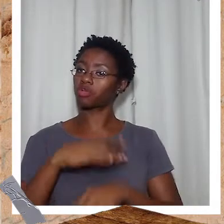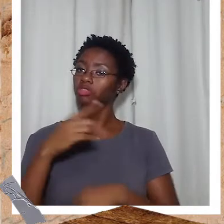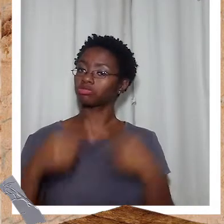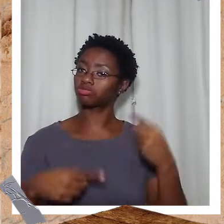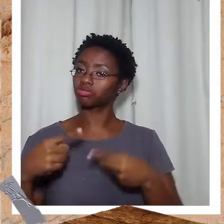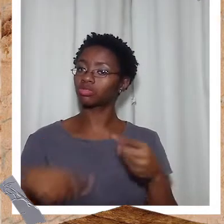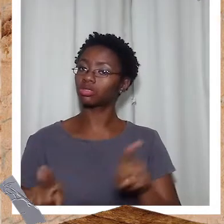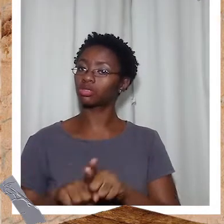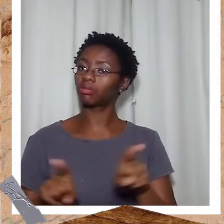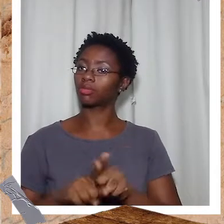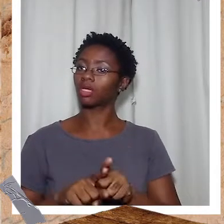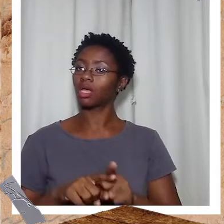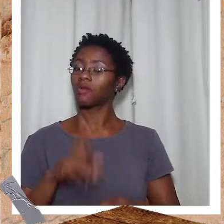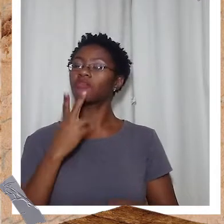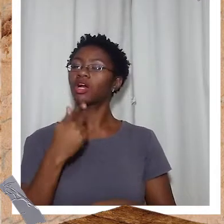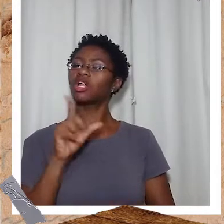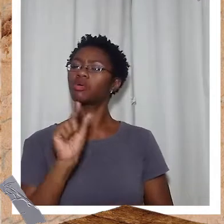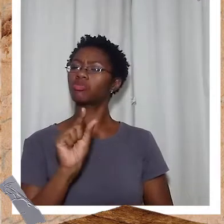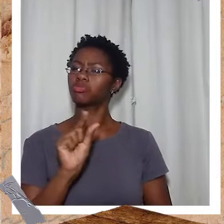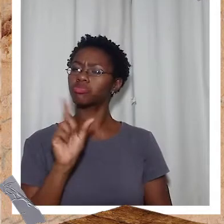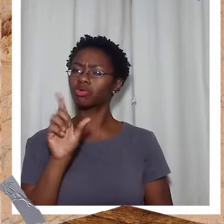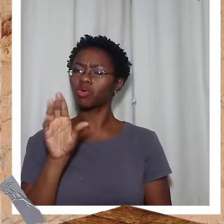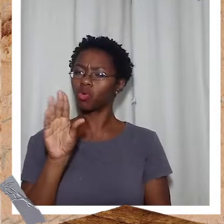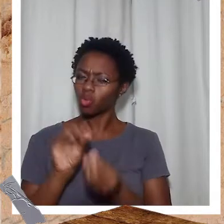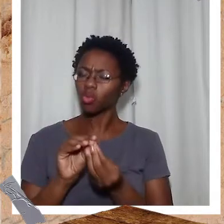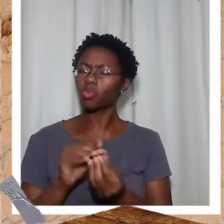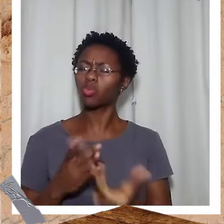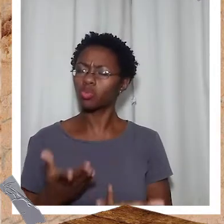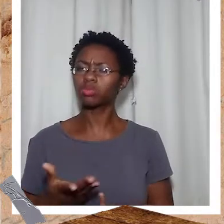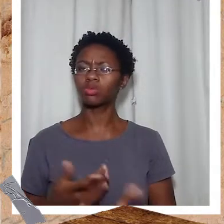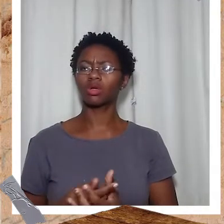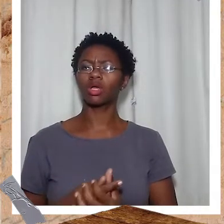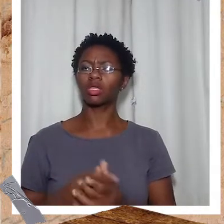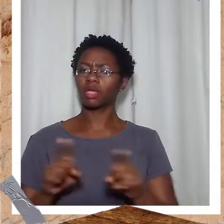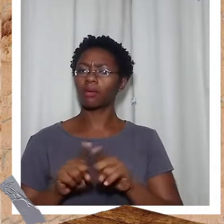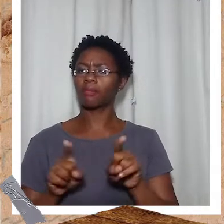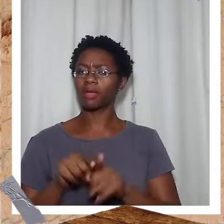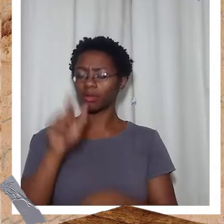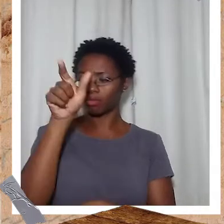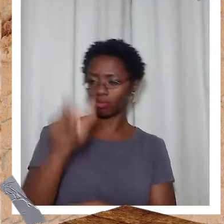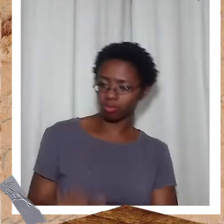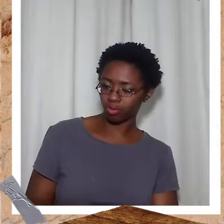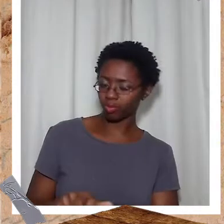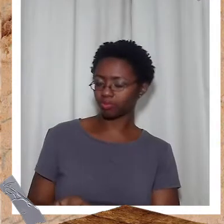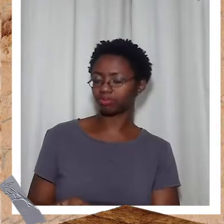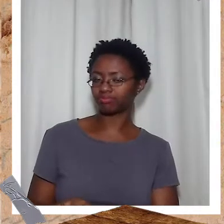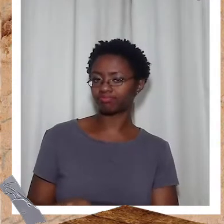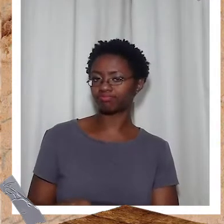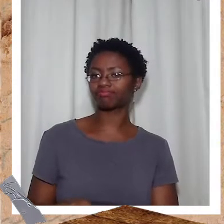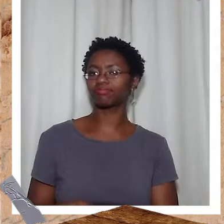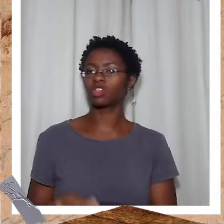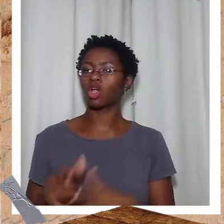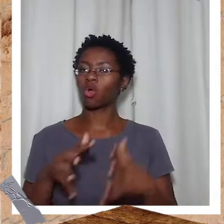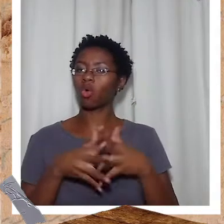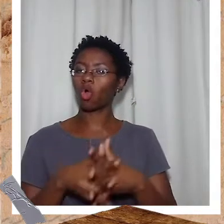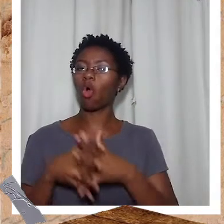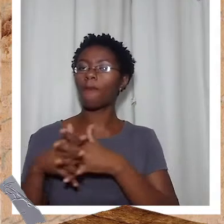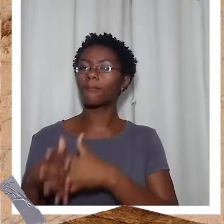nós tocamos um pouco sobre essa complexidade da personagem, até mesmo como uma